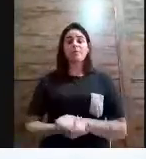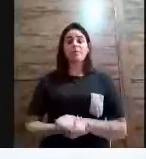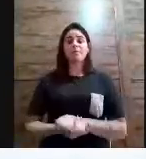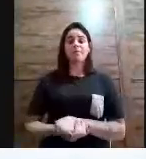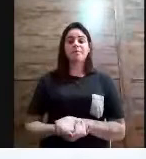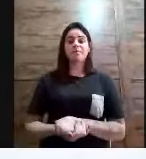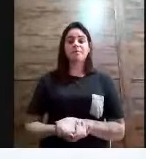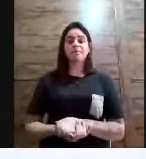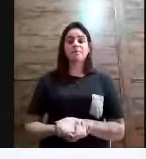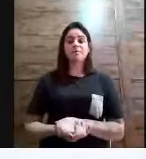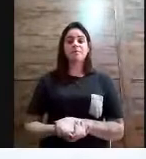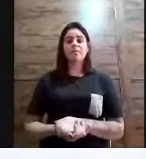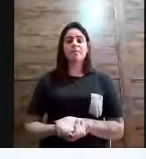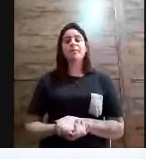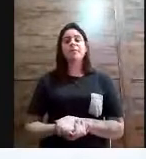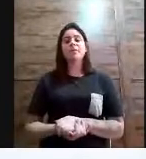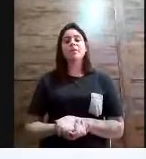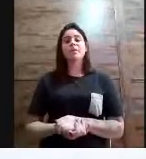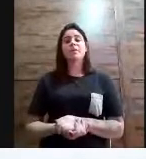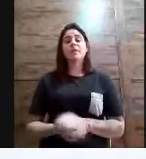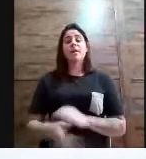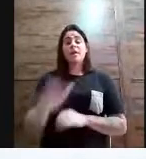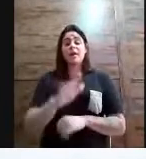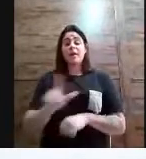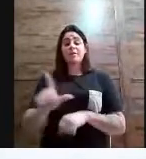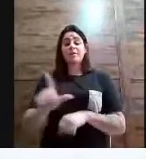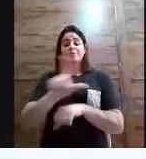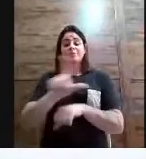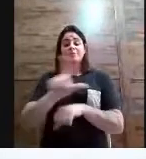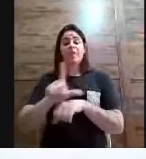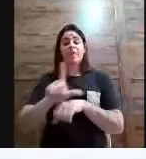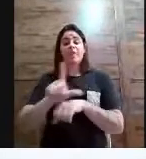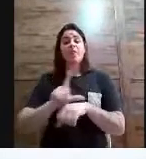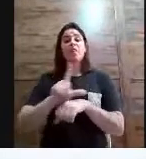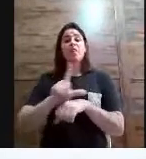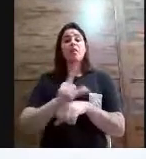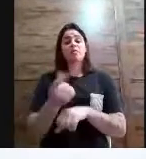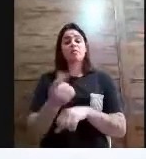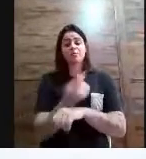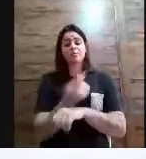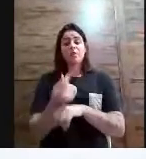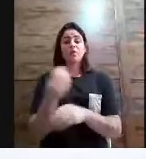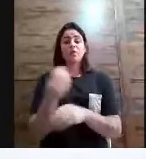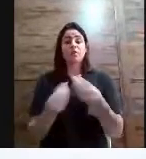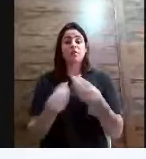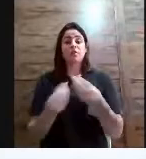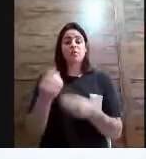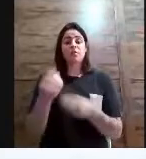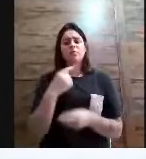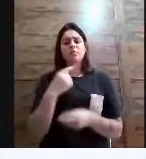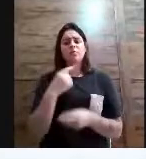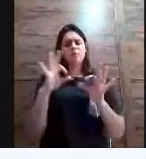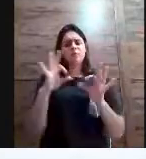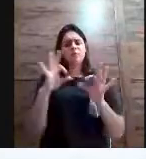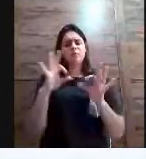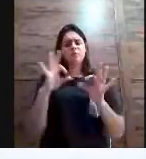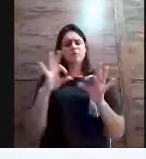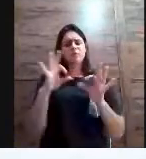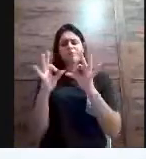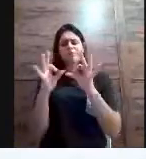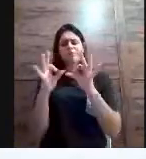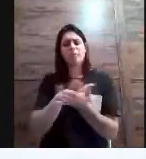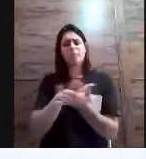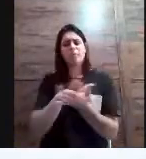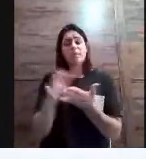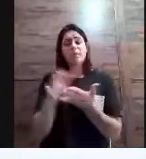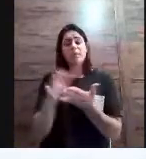de logística, né? Logística, sim, porque o que a gente tem acompanhado pela imprensa, né? Uma notícia assim que